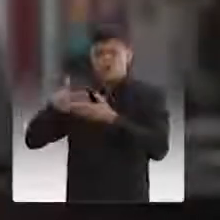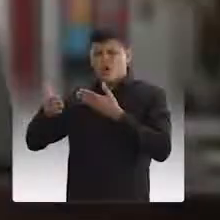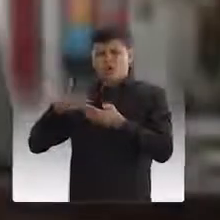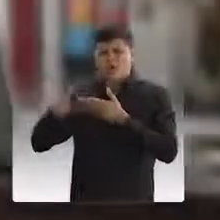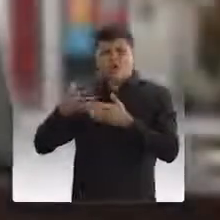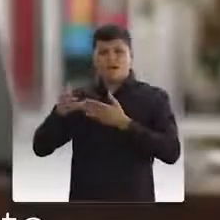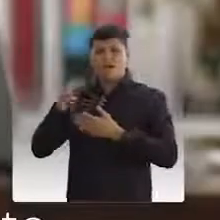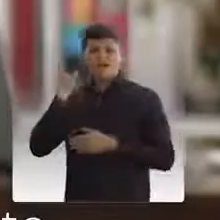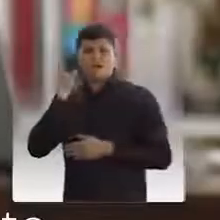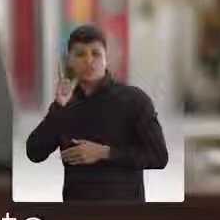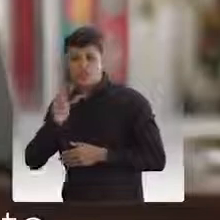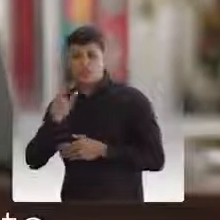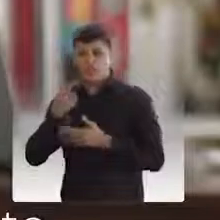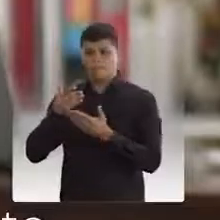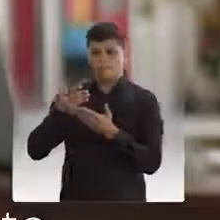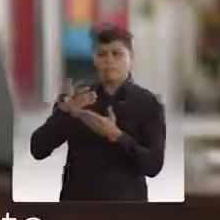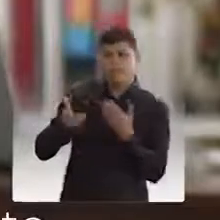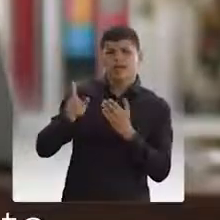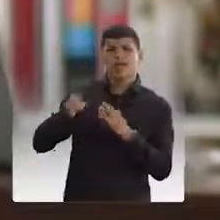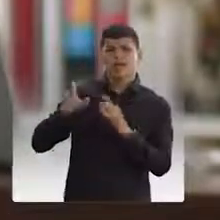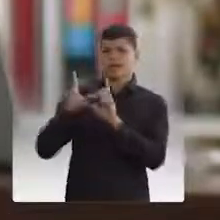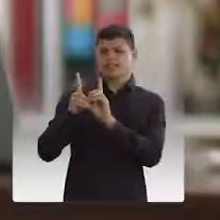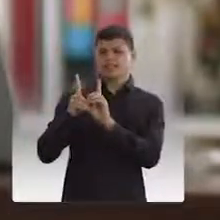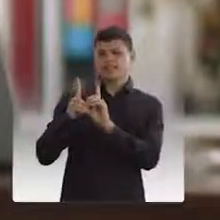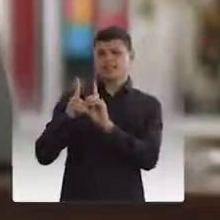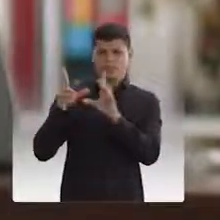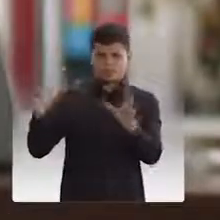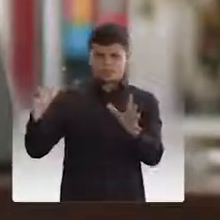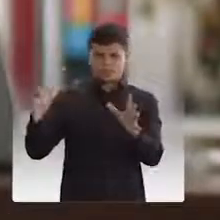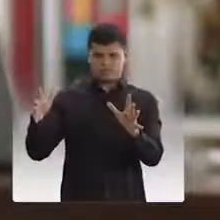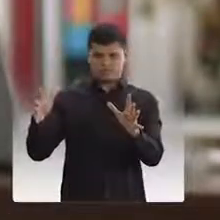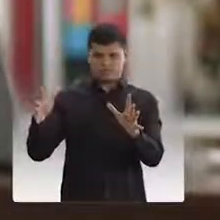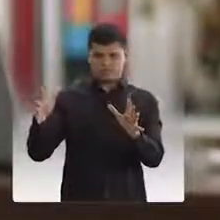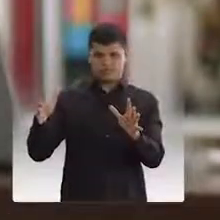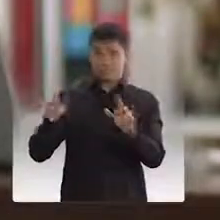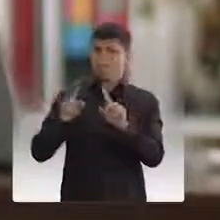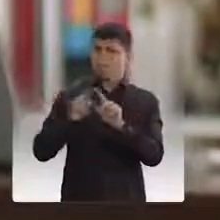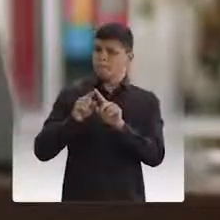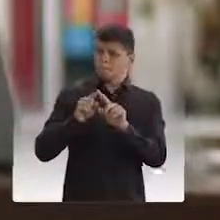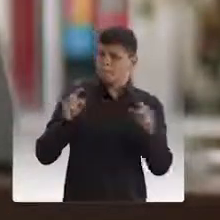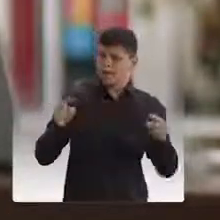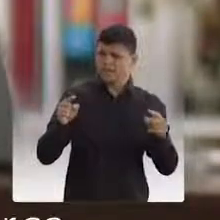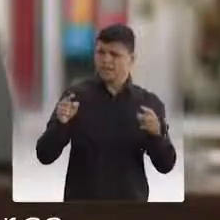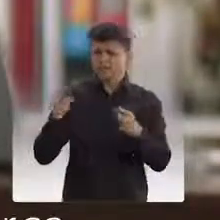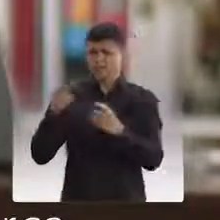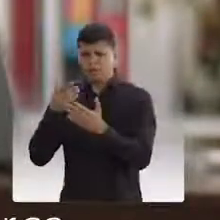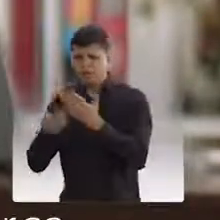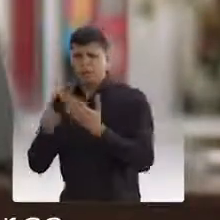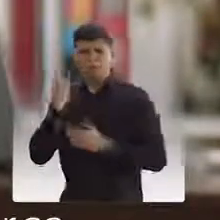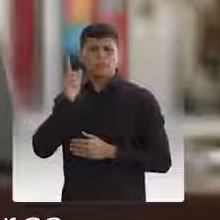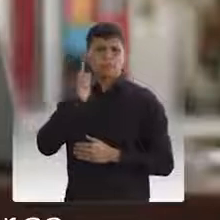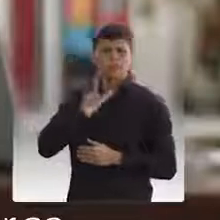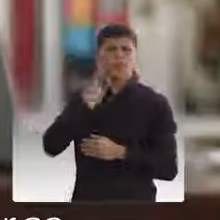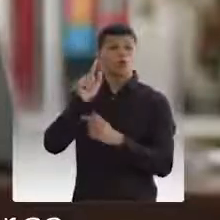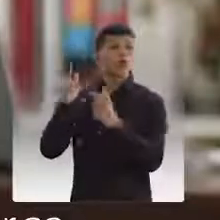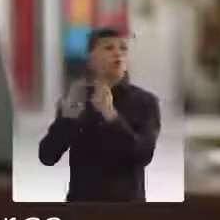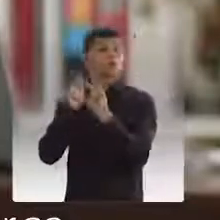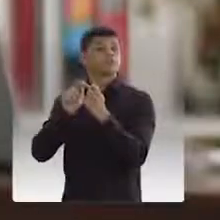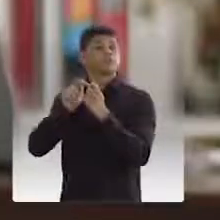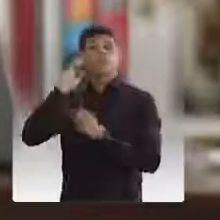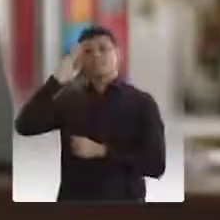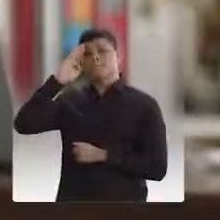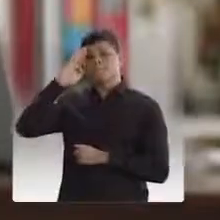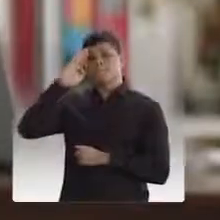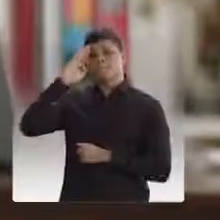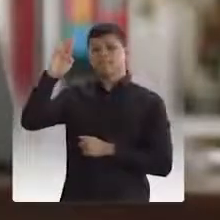Em qualquer eleição, a vitória ou a derrota de um candidato é parte do jogo democrático. Independente de quem ganha ou perca,